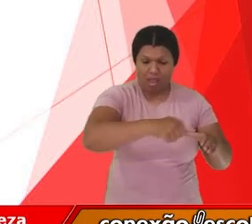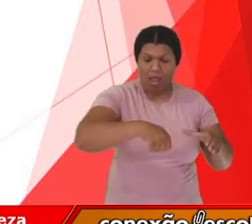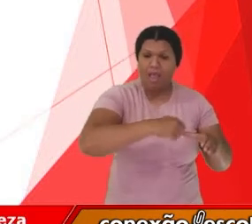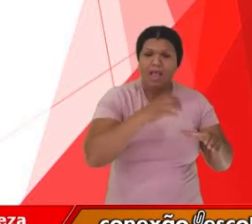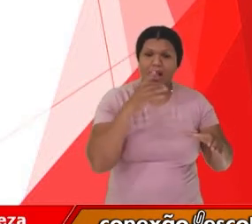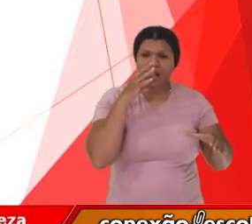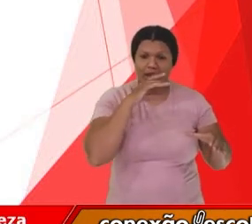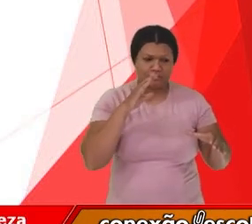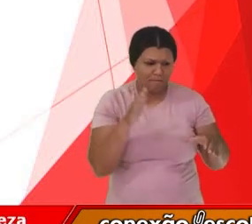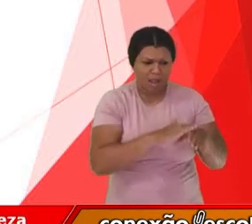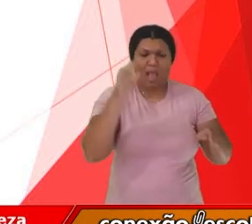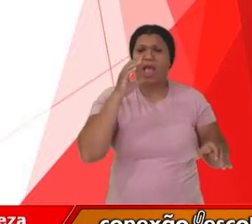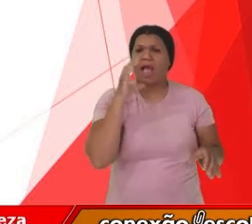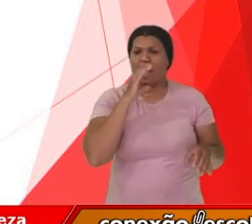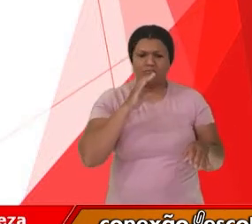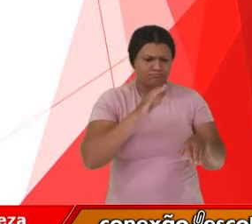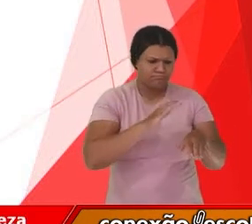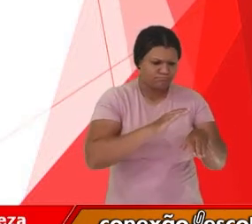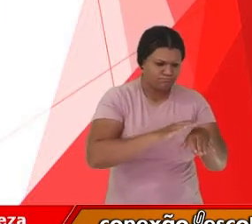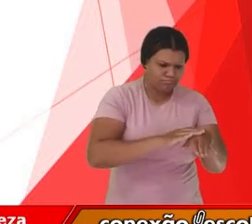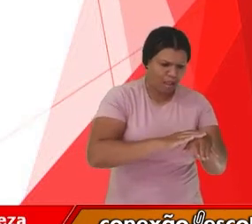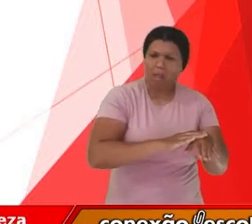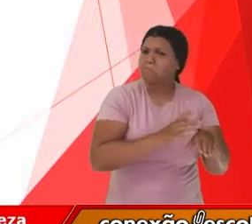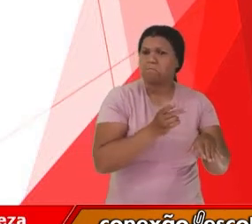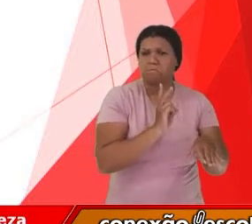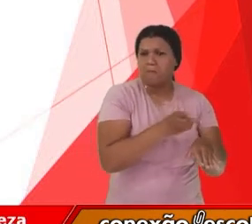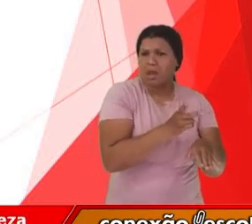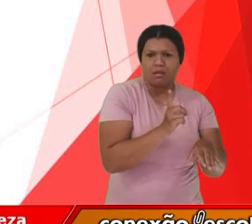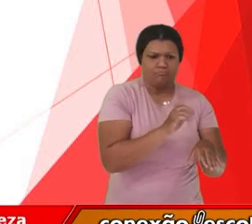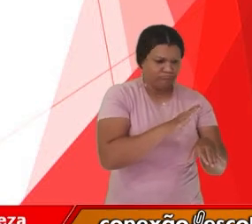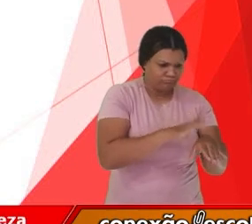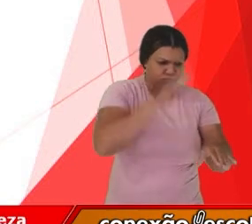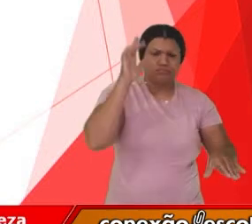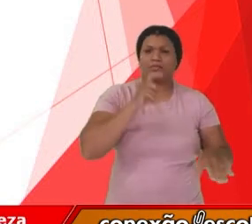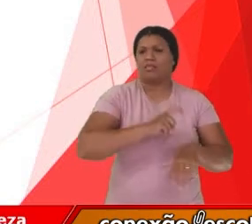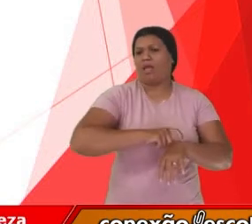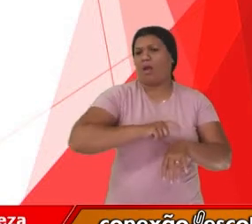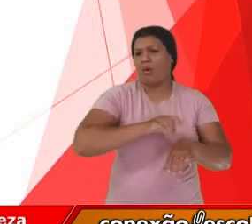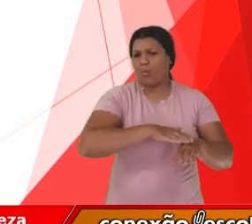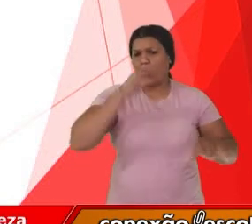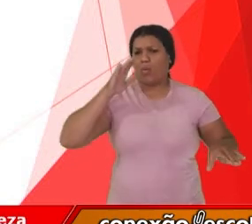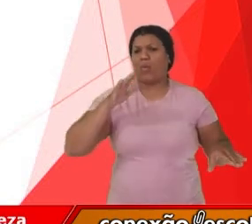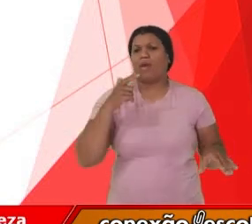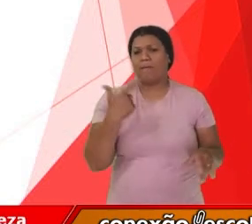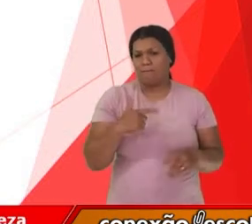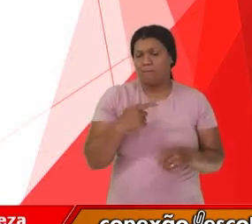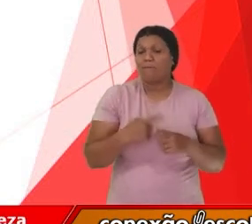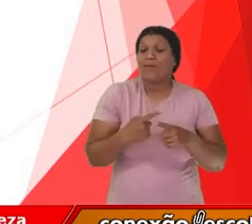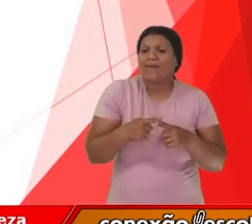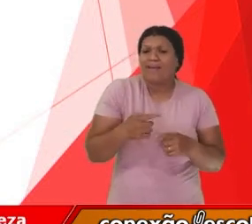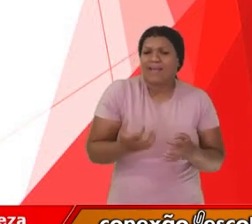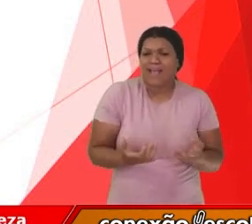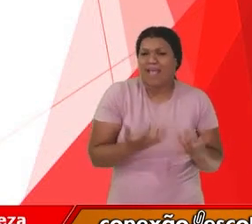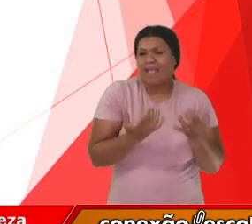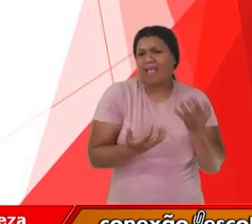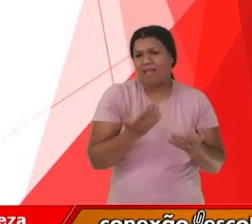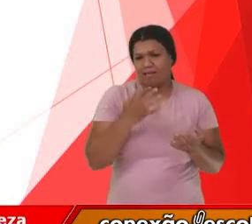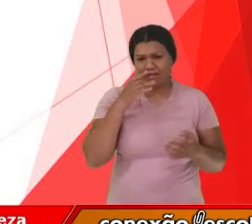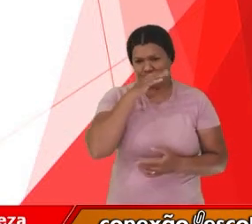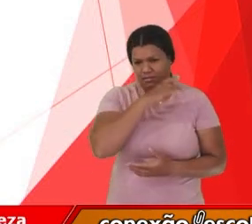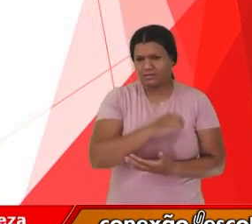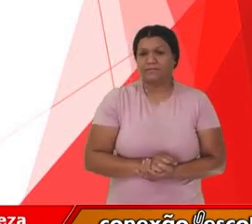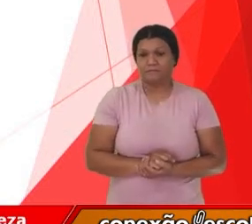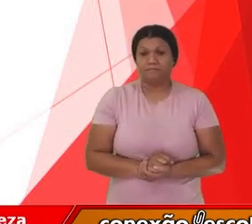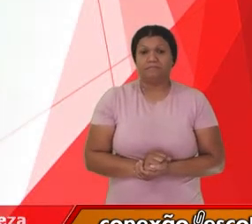ali para não se queimar. Em relação ao escuro, a nossa pupila aumenta quando estamos no escuro. Então, todos